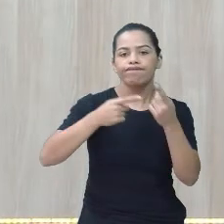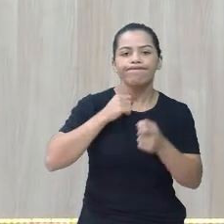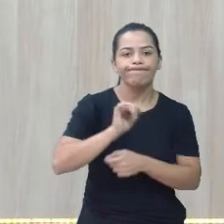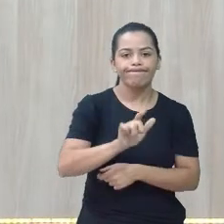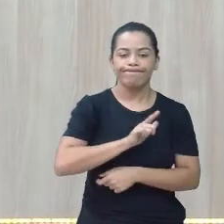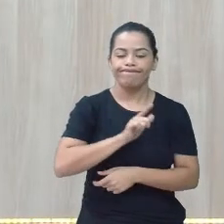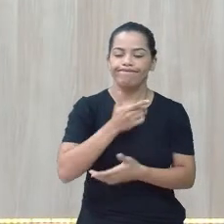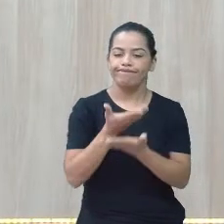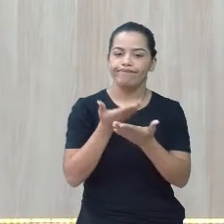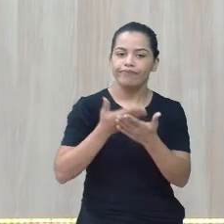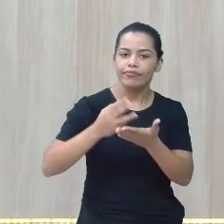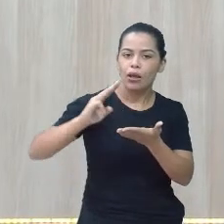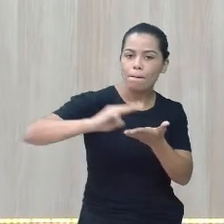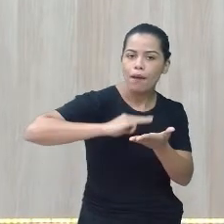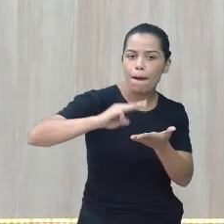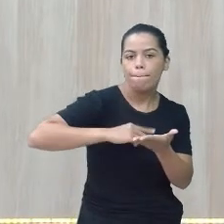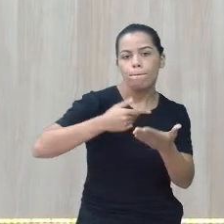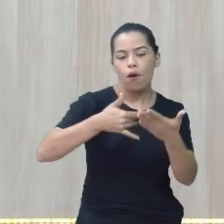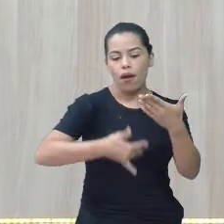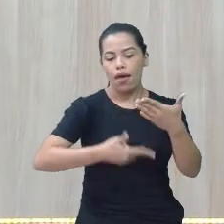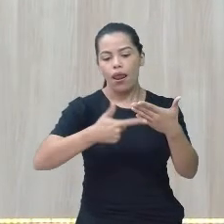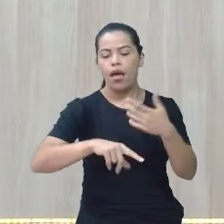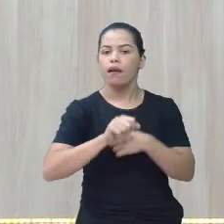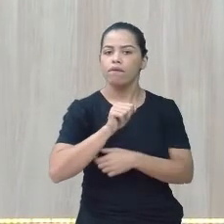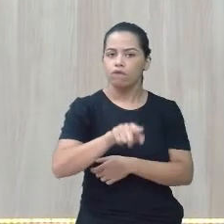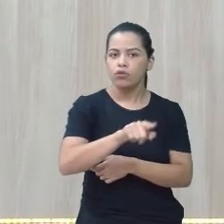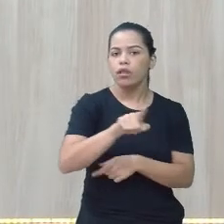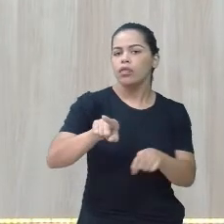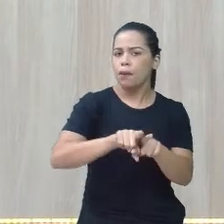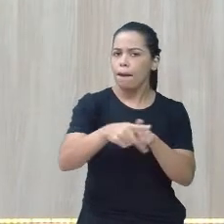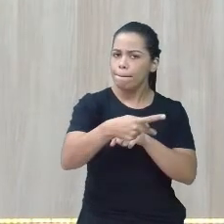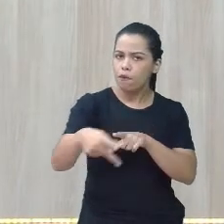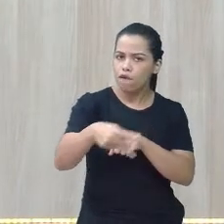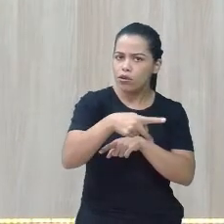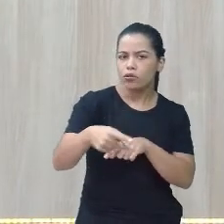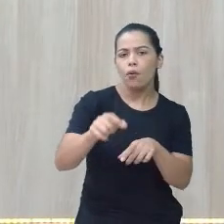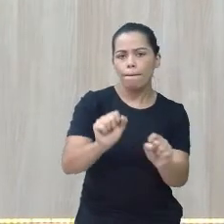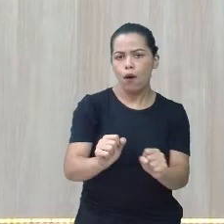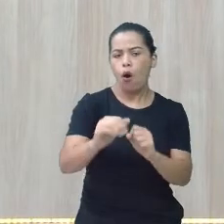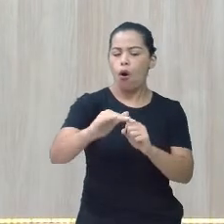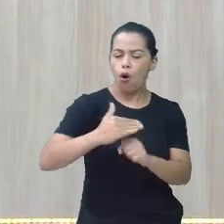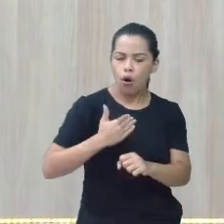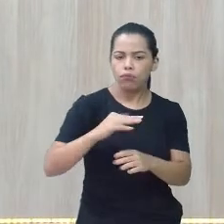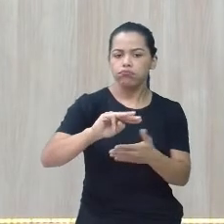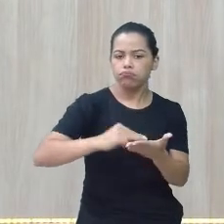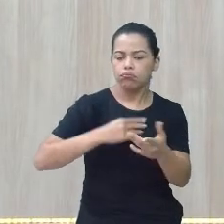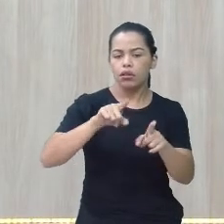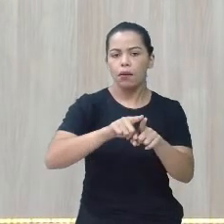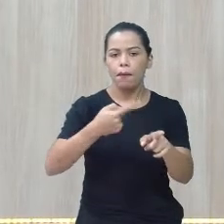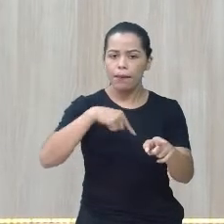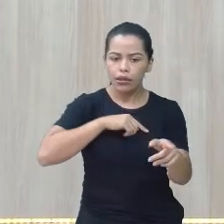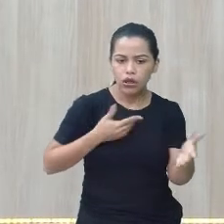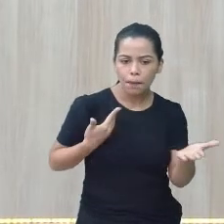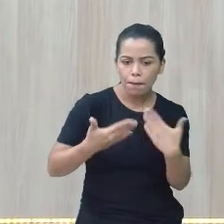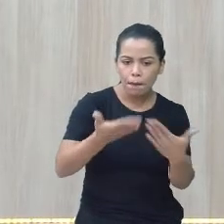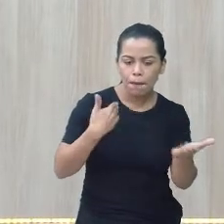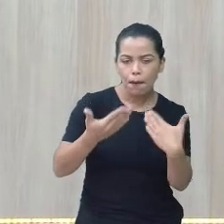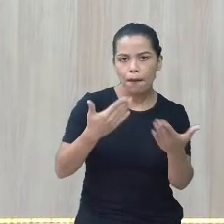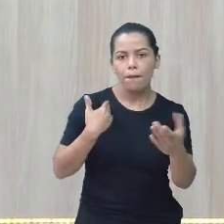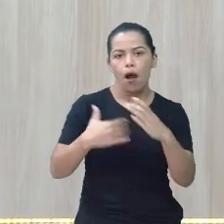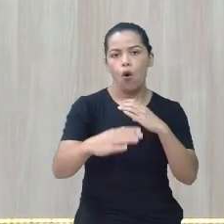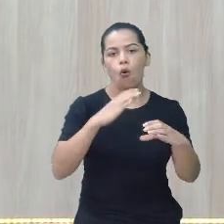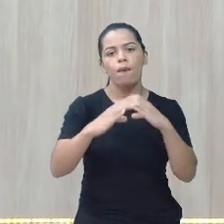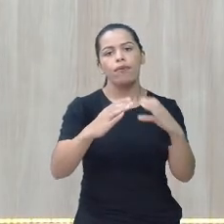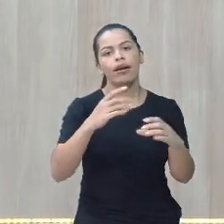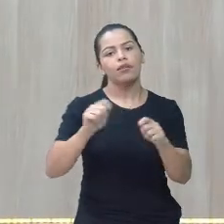gente. Você também, colega professor, professora, escreve para a gente manter esse contato e fazer a aula cada vez melhor, tá